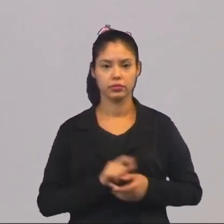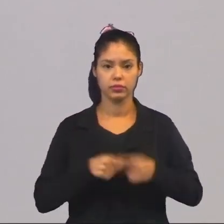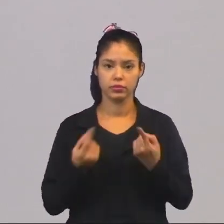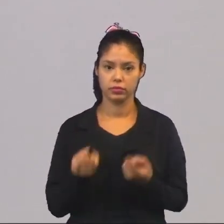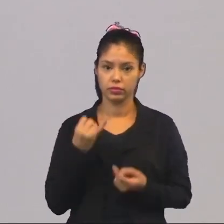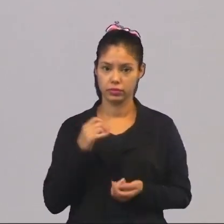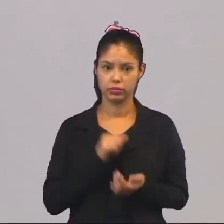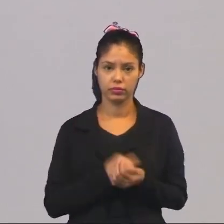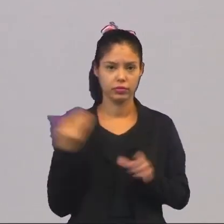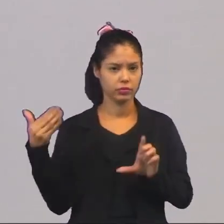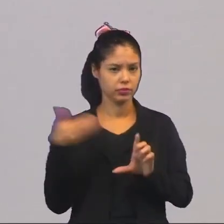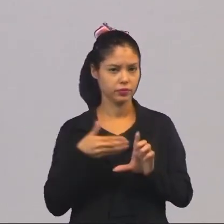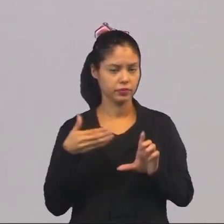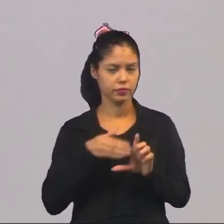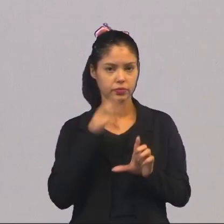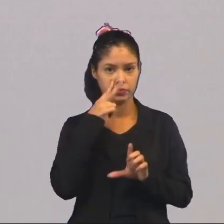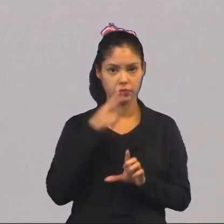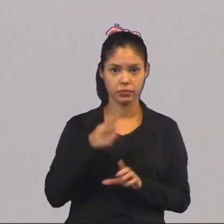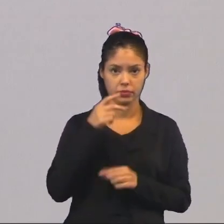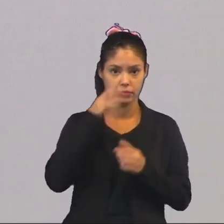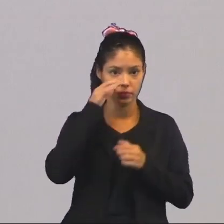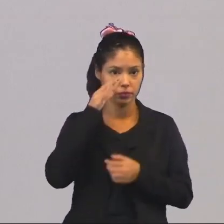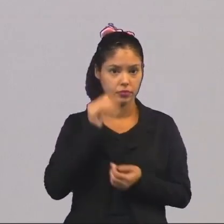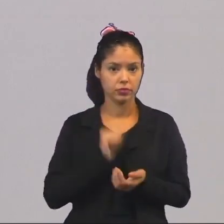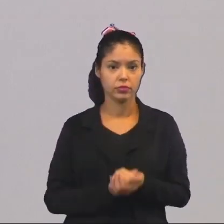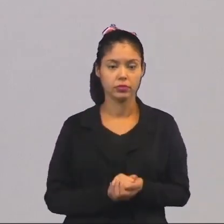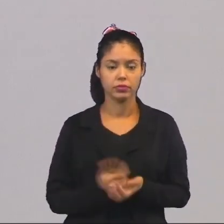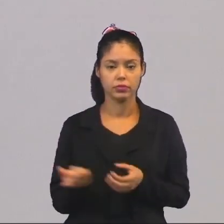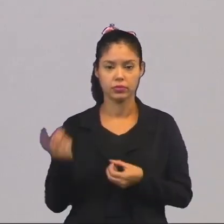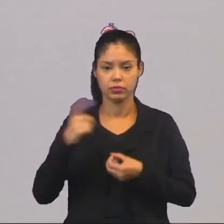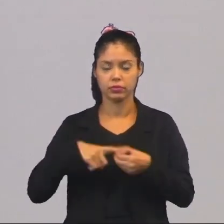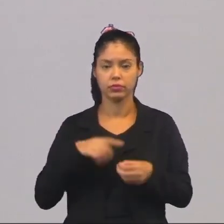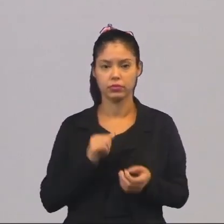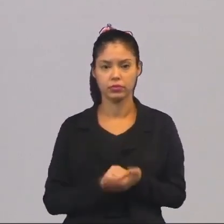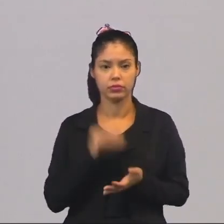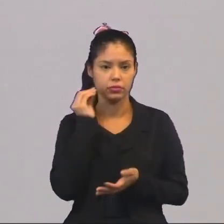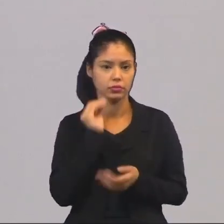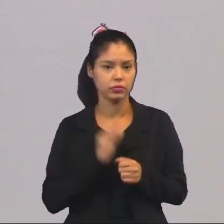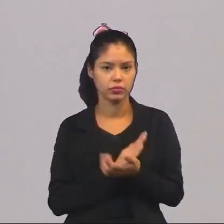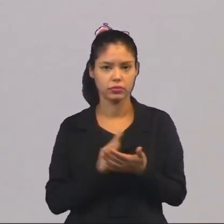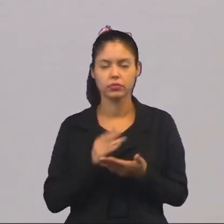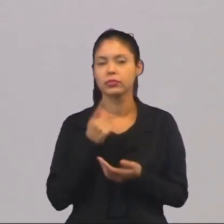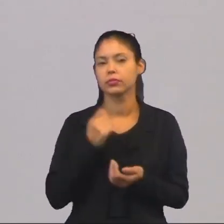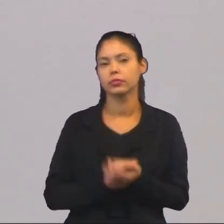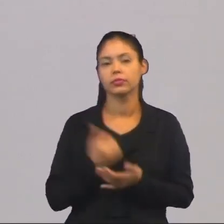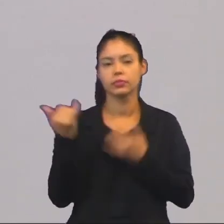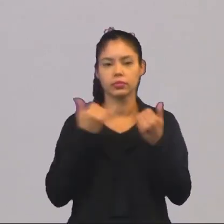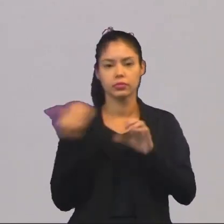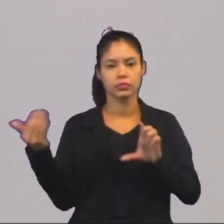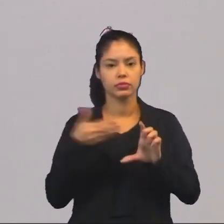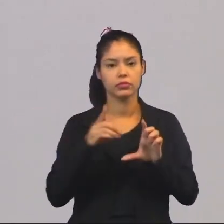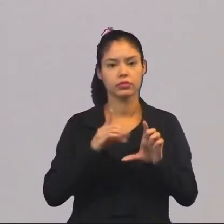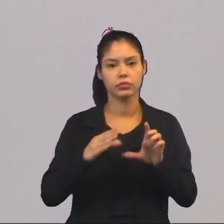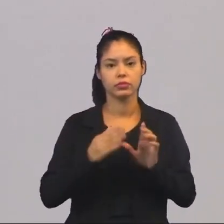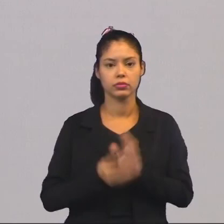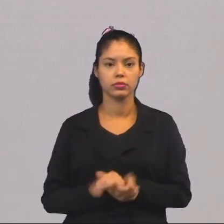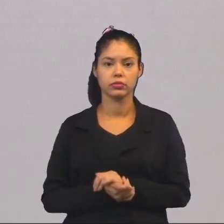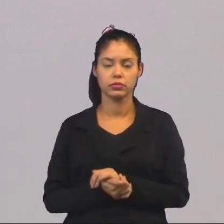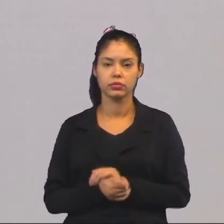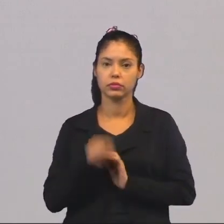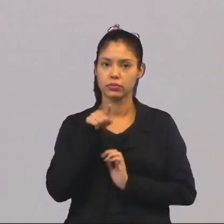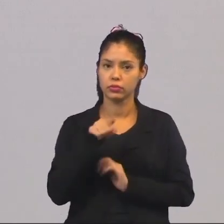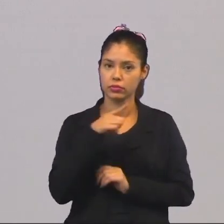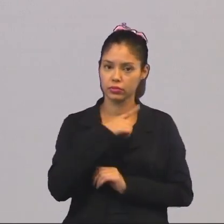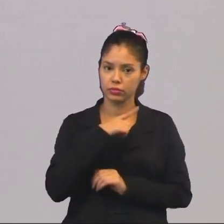Mas se você quer rever essa aula, ficou curioso, quer voltar, quer ter mais alguma informação, acesse a plataforma Eduque.